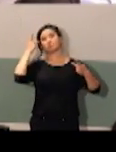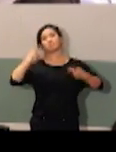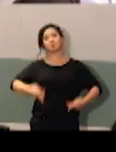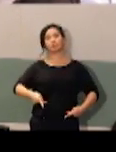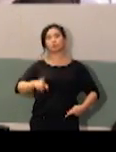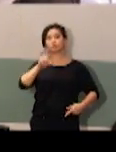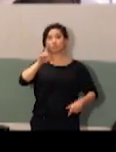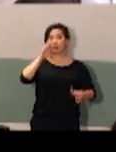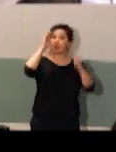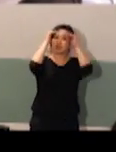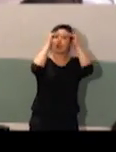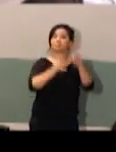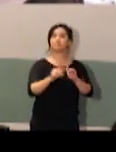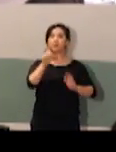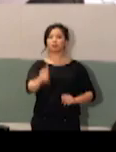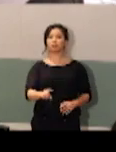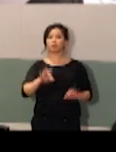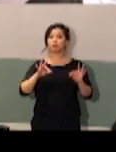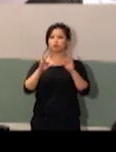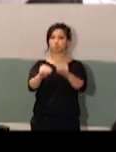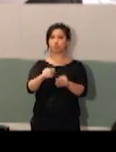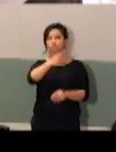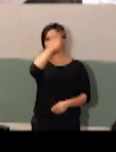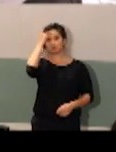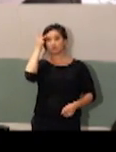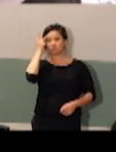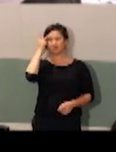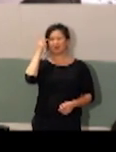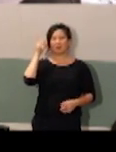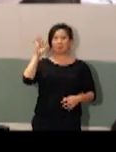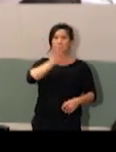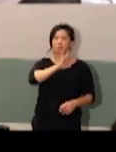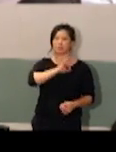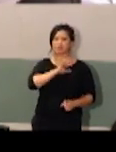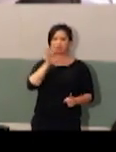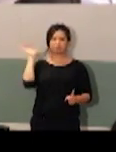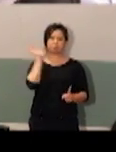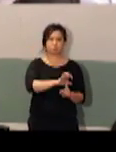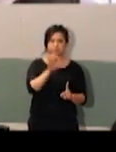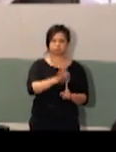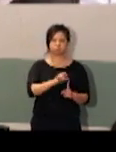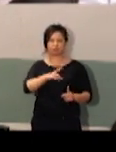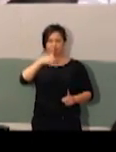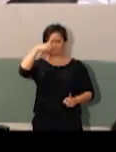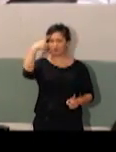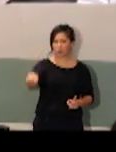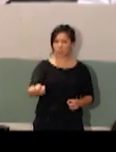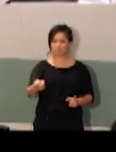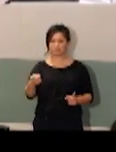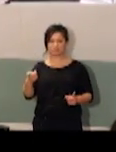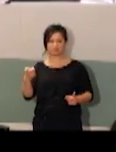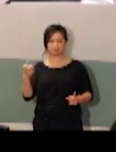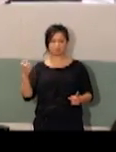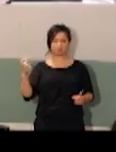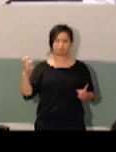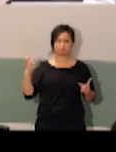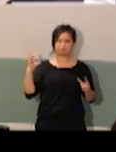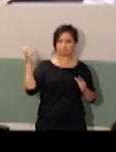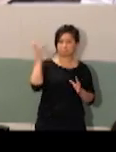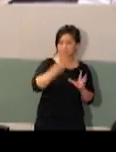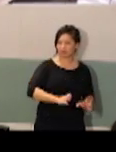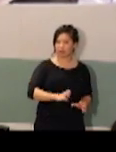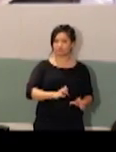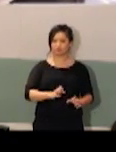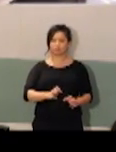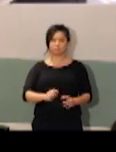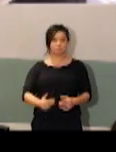os cidadãos. Abaixe essa ideia de polícia repressiva. No meu governo, o BOP terá